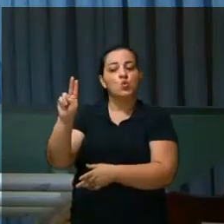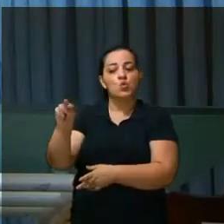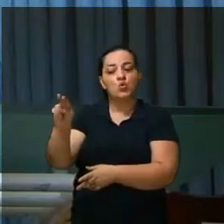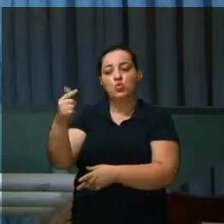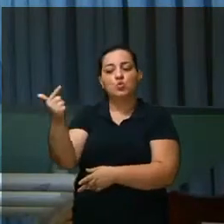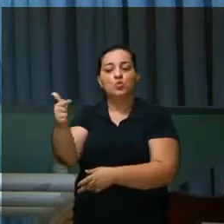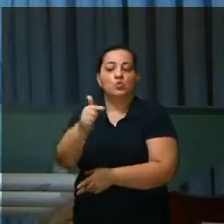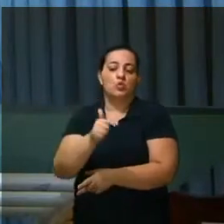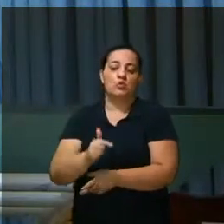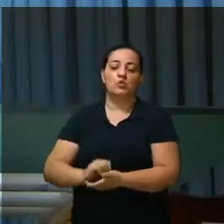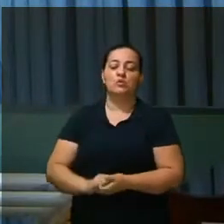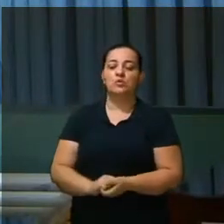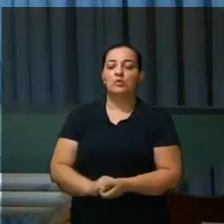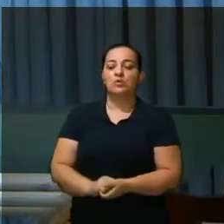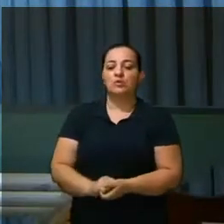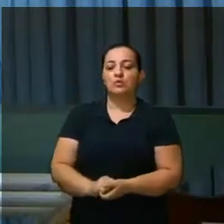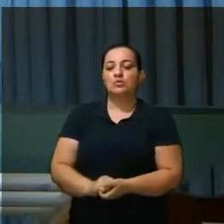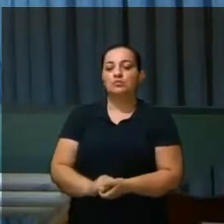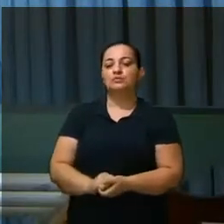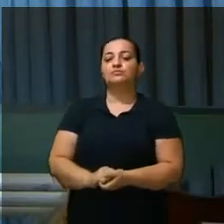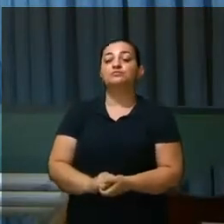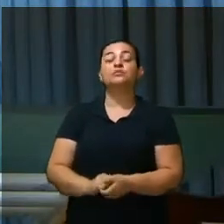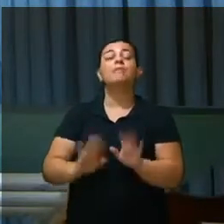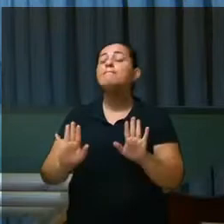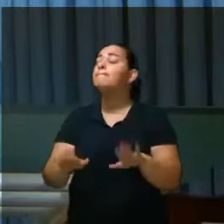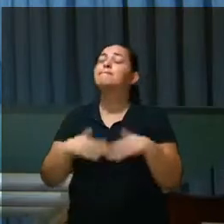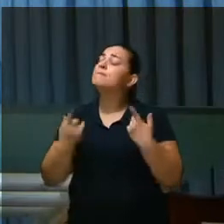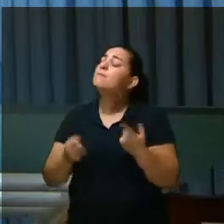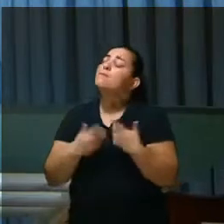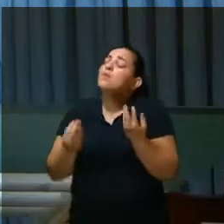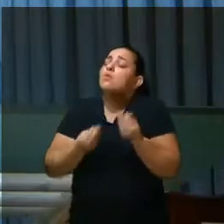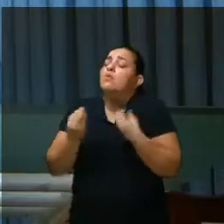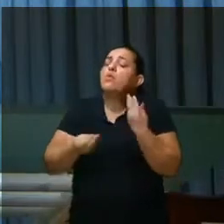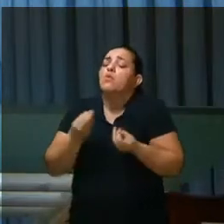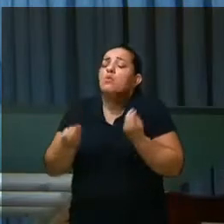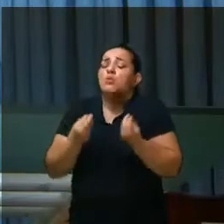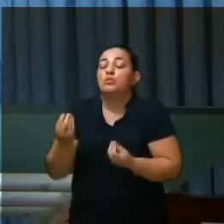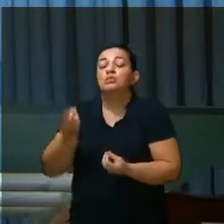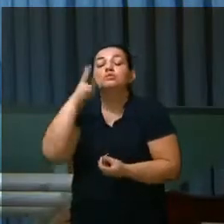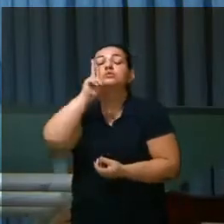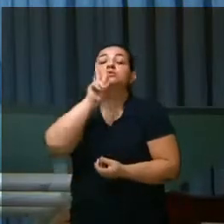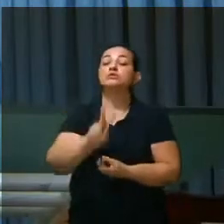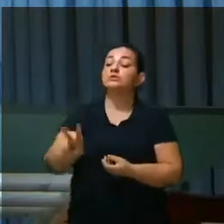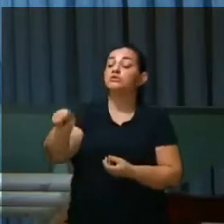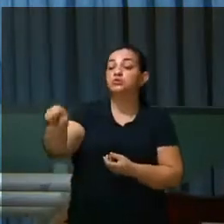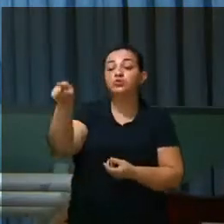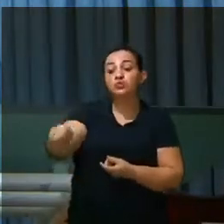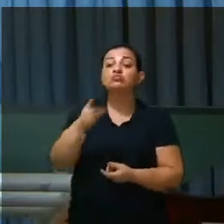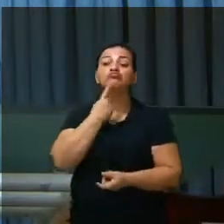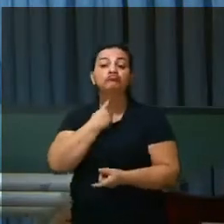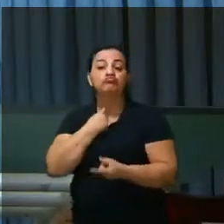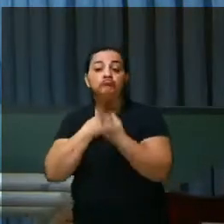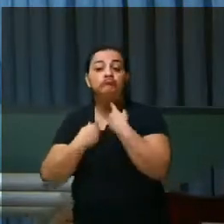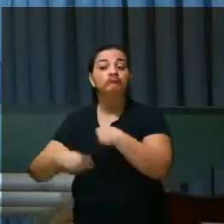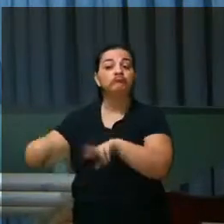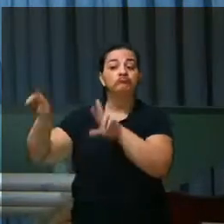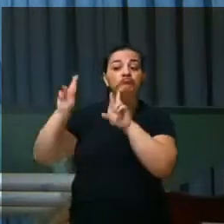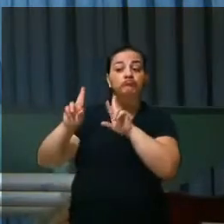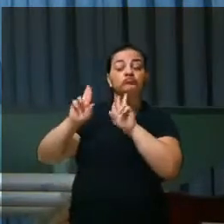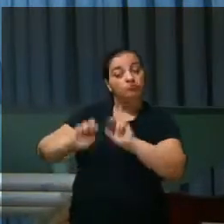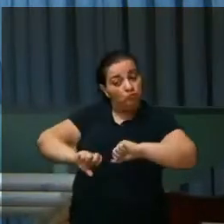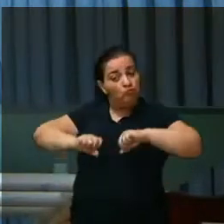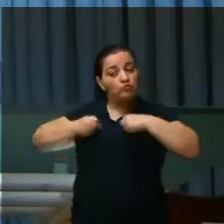ninguém Ah mas então como que funciona ele viu que você desejaria e você se